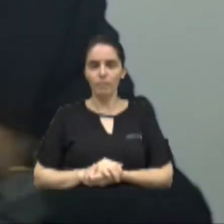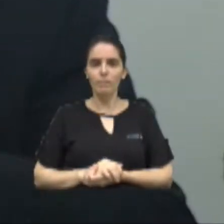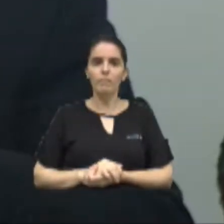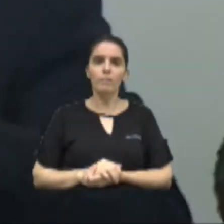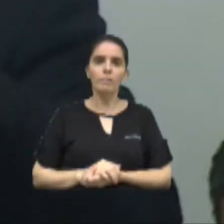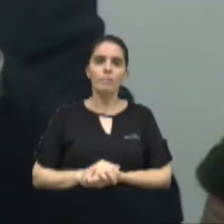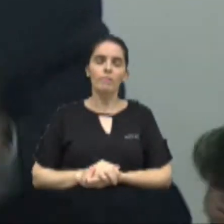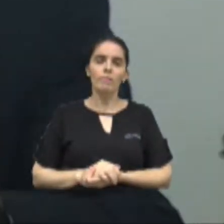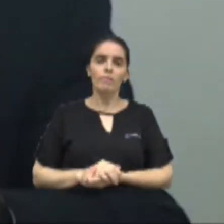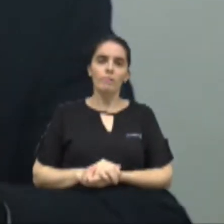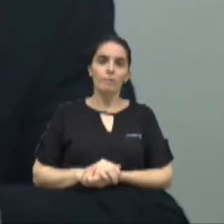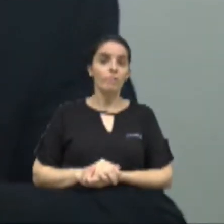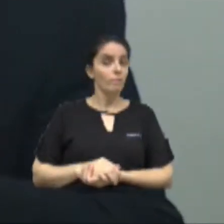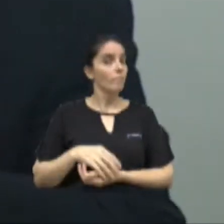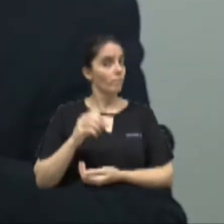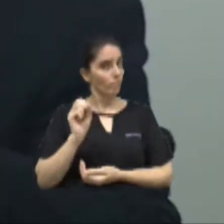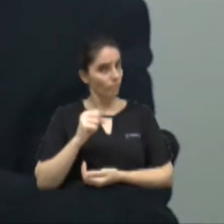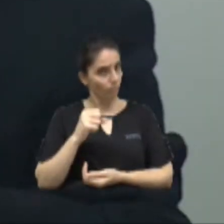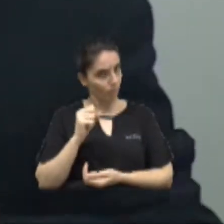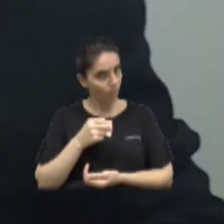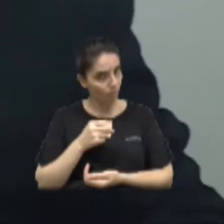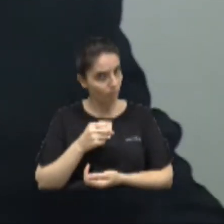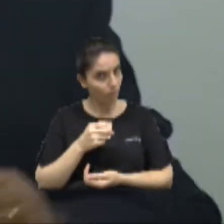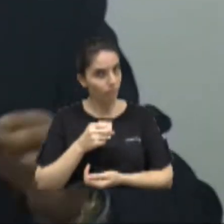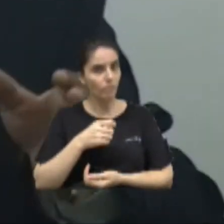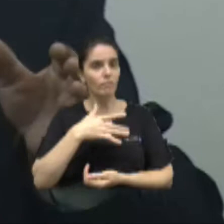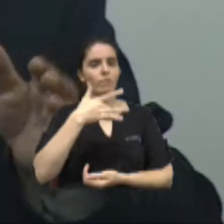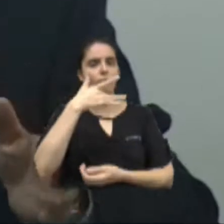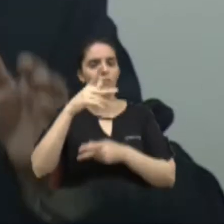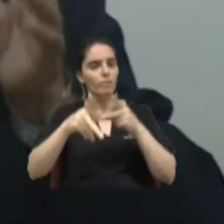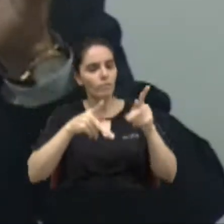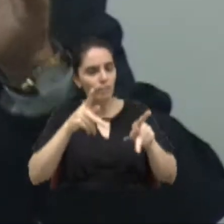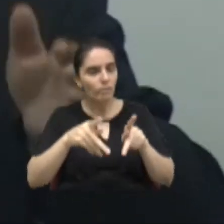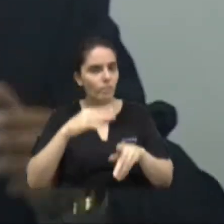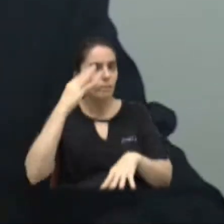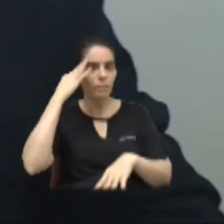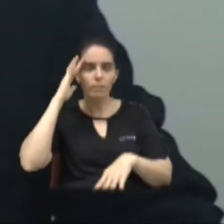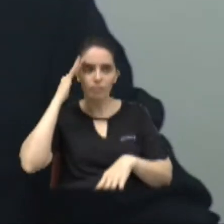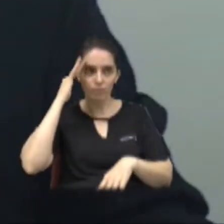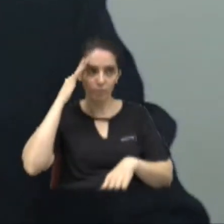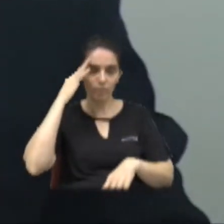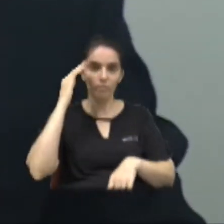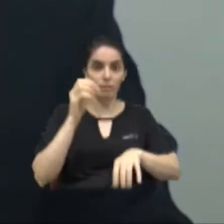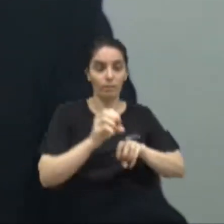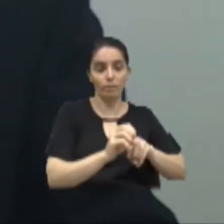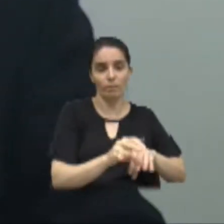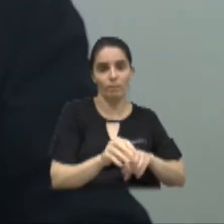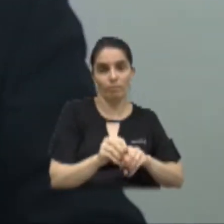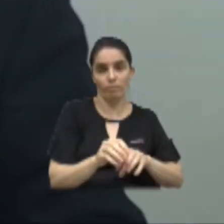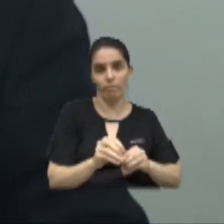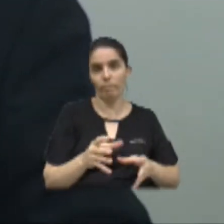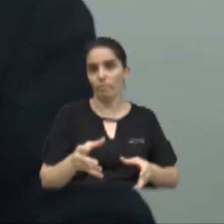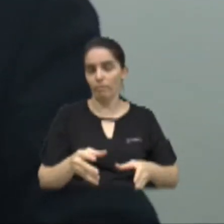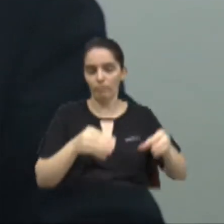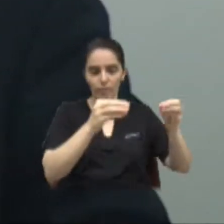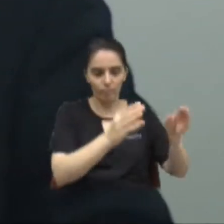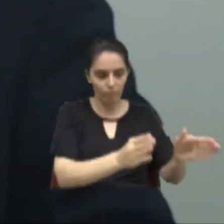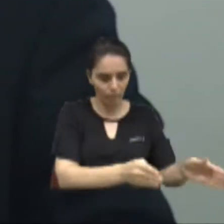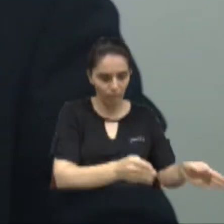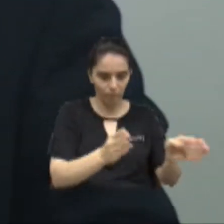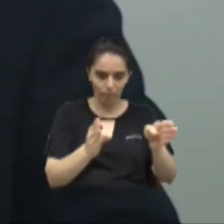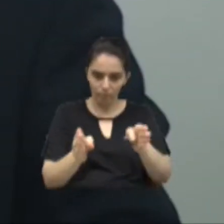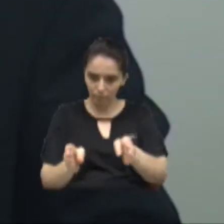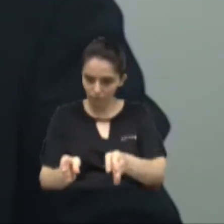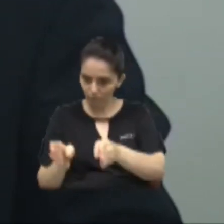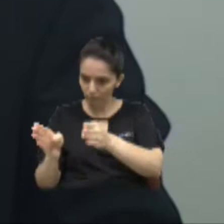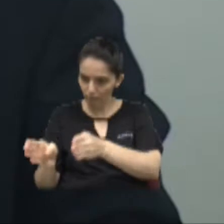tal. Aí sim, através desse processo, vai colaborar e ajudar na distribuição do lixo.